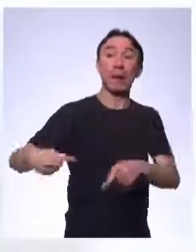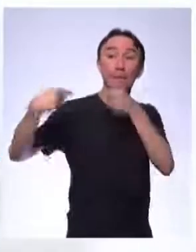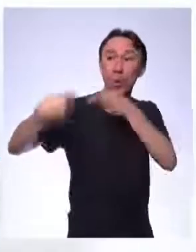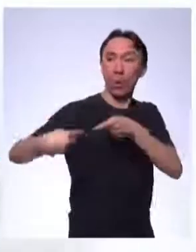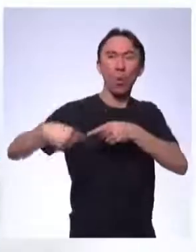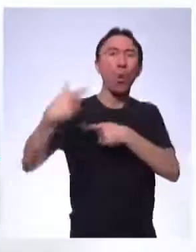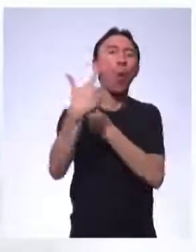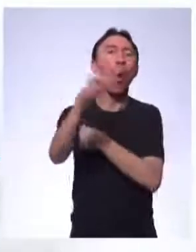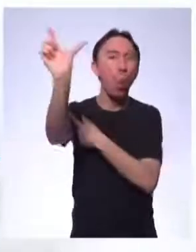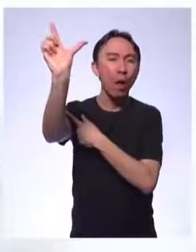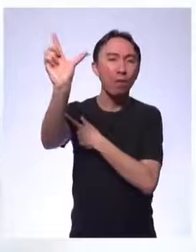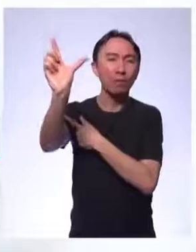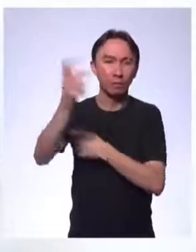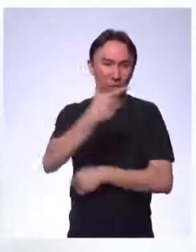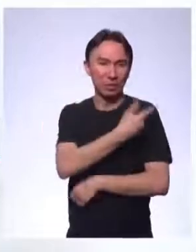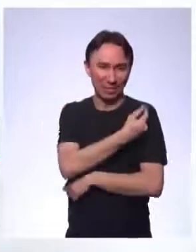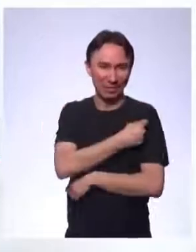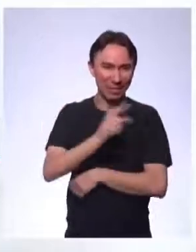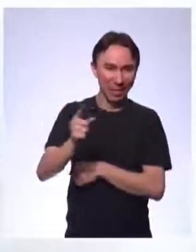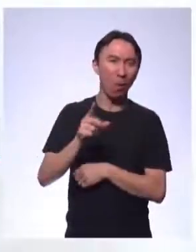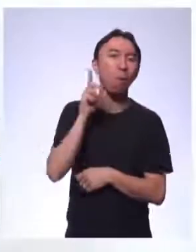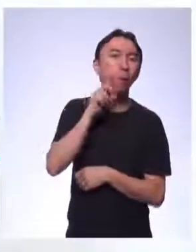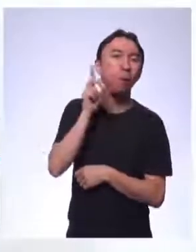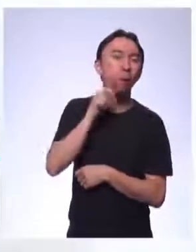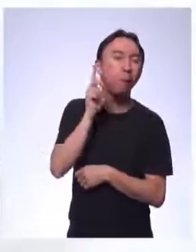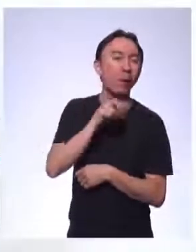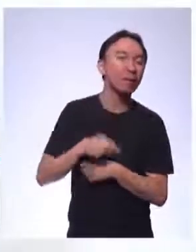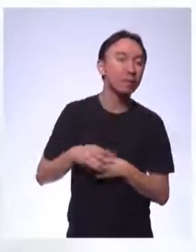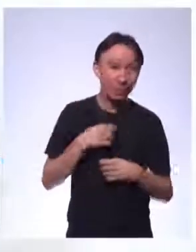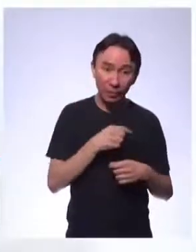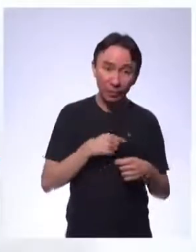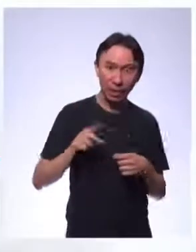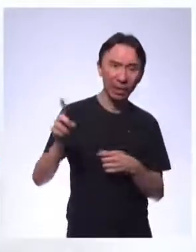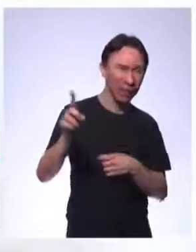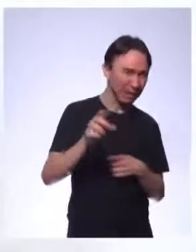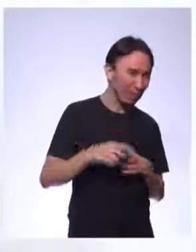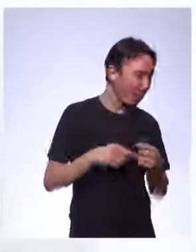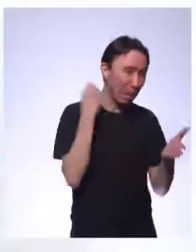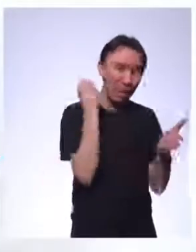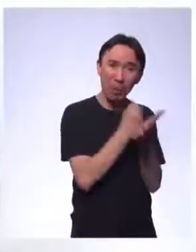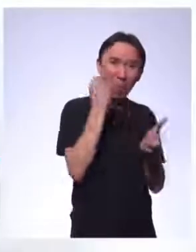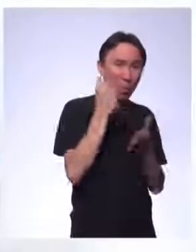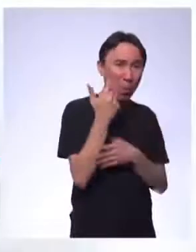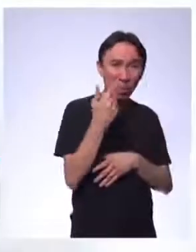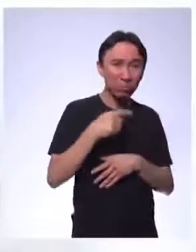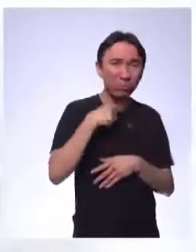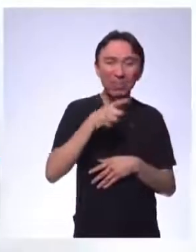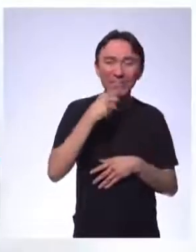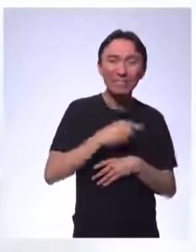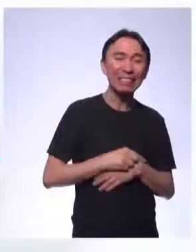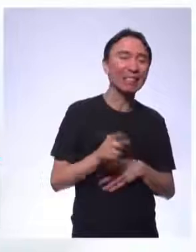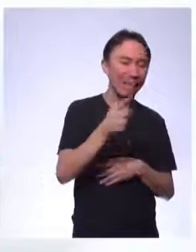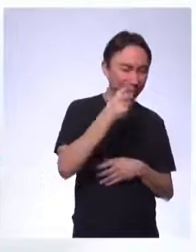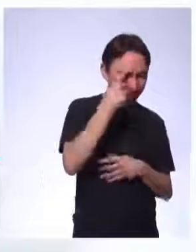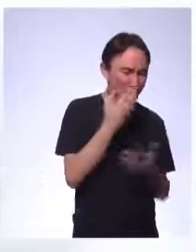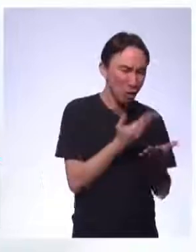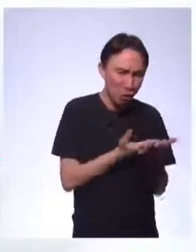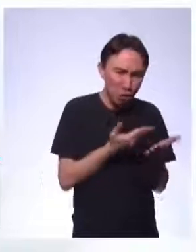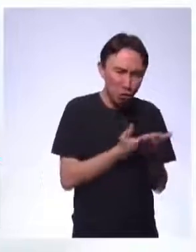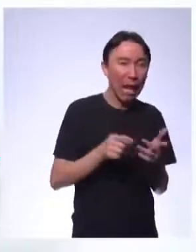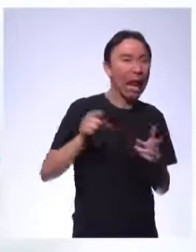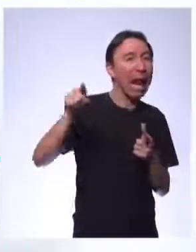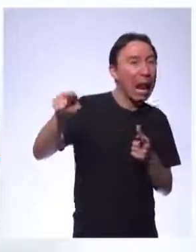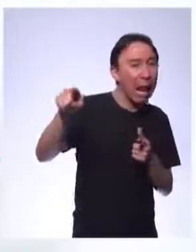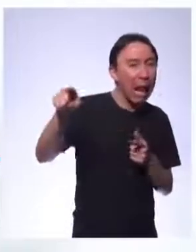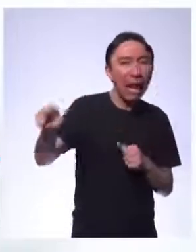conseguiu a patente, ele criou um estudo dizendo que essa MMR causava autismo. Todos os